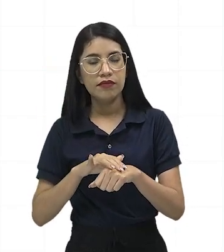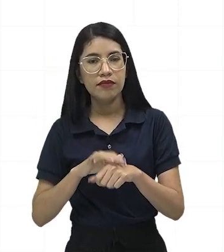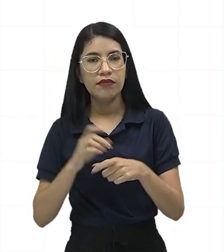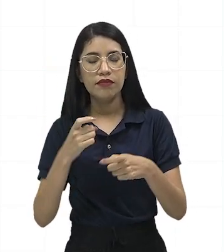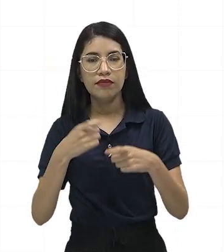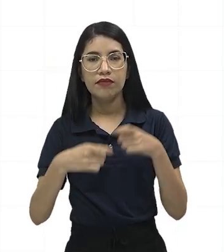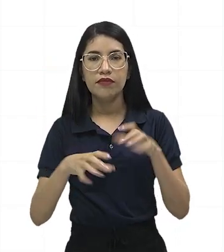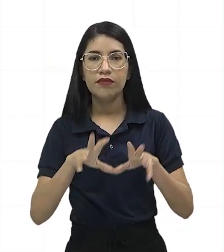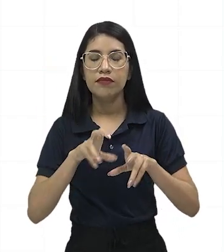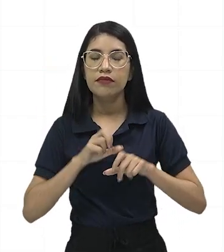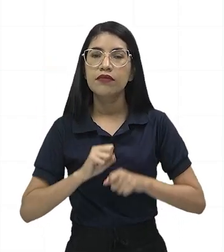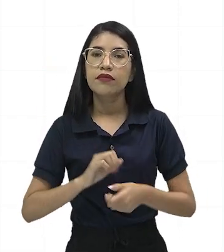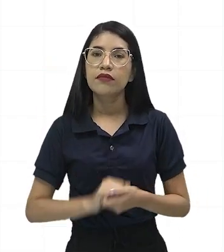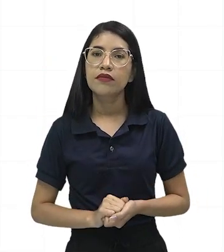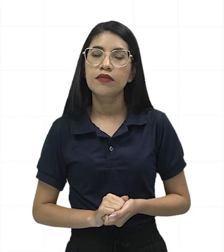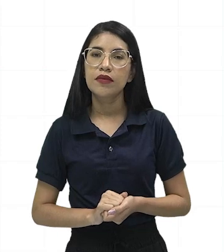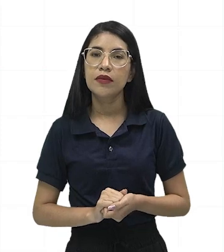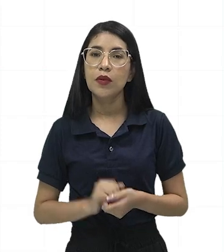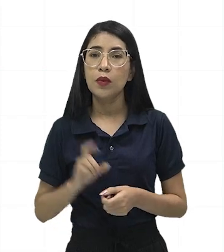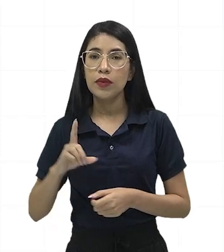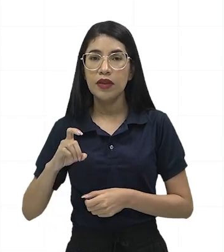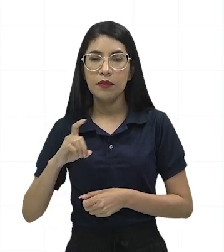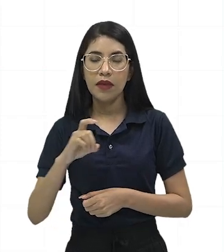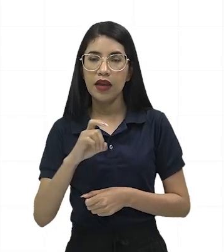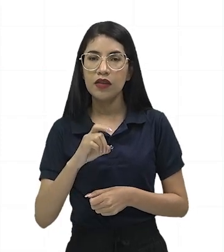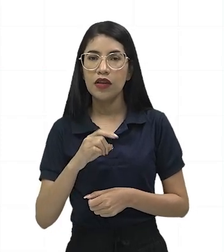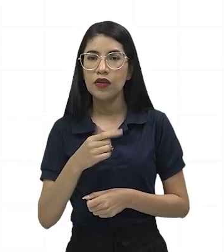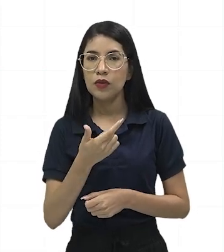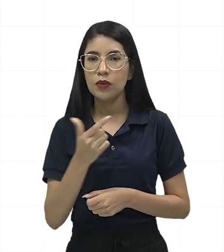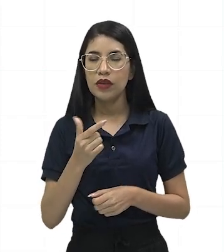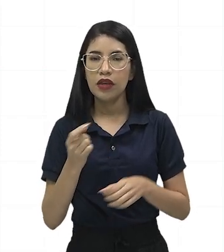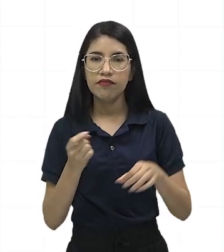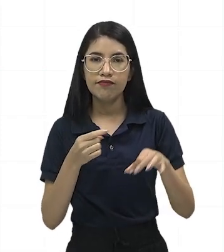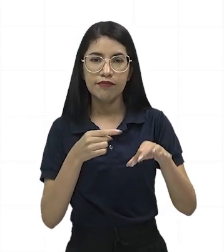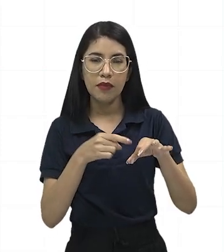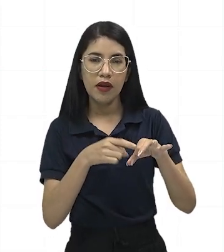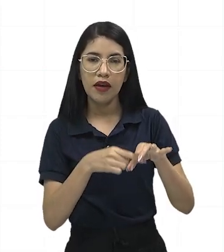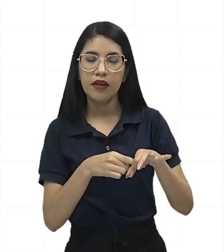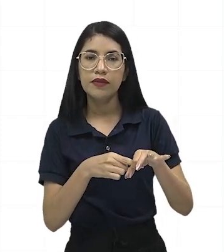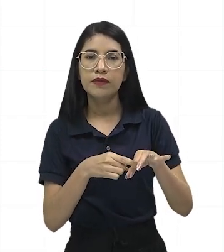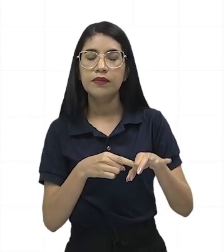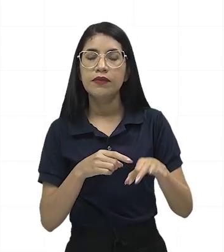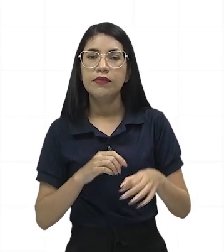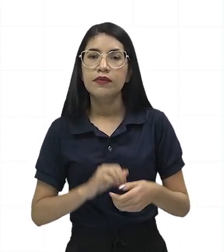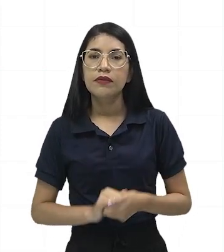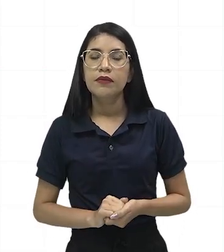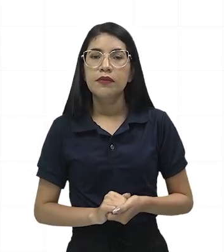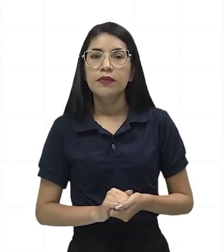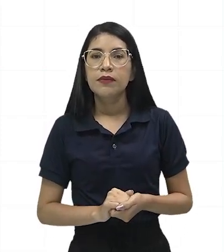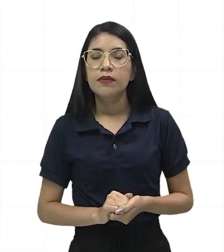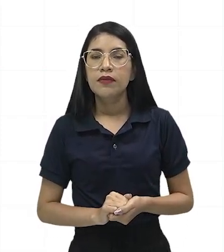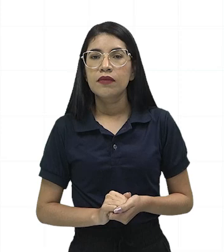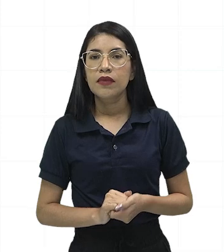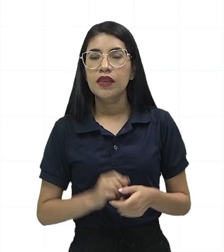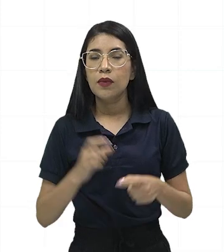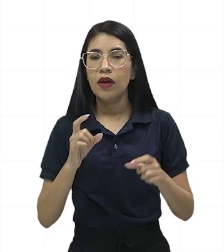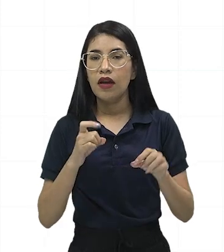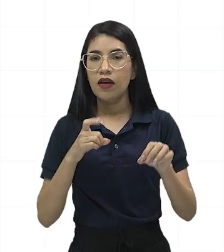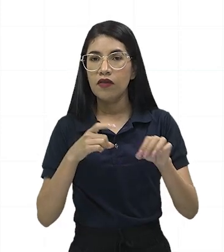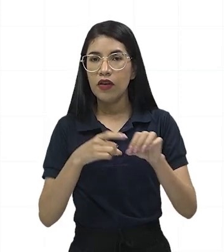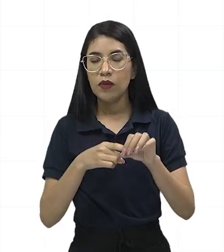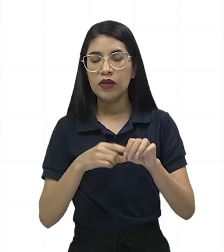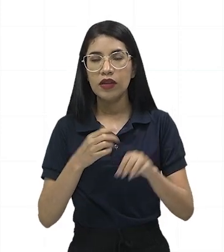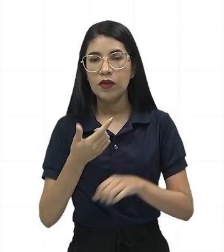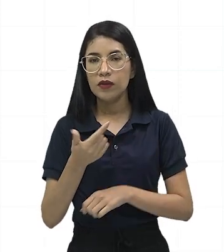transmissível. Bom, como os espermatozoides não são liberados no interior do sistema genital feminino, a fecundação